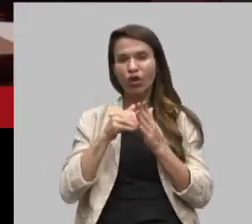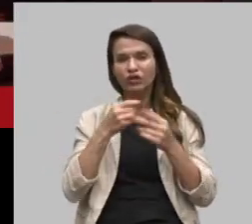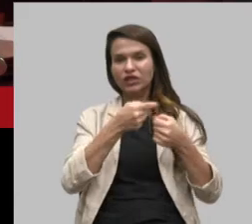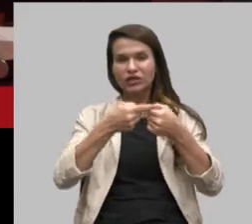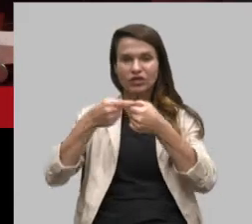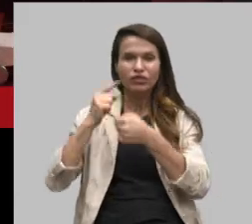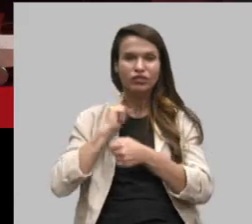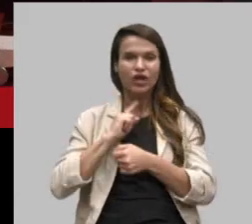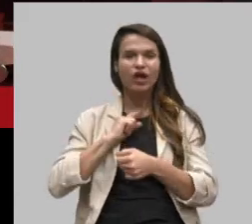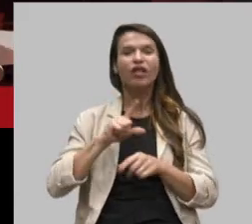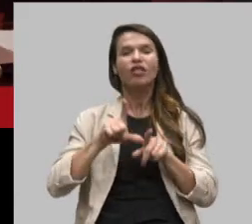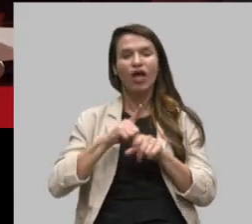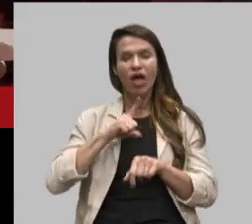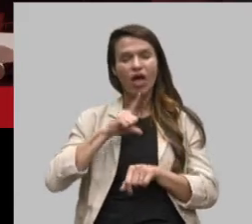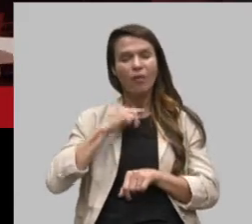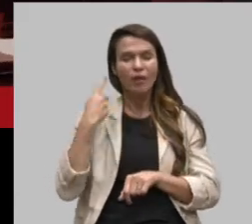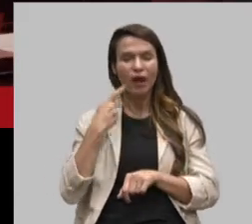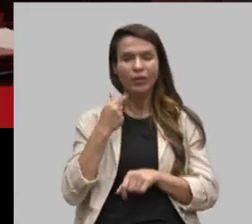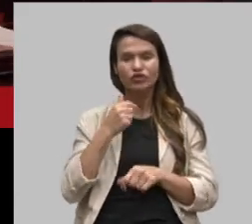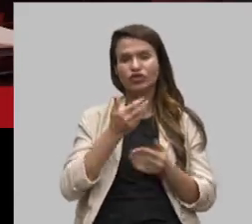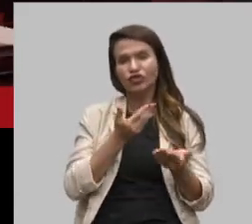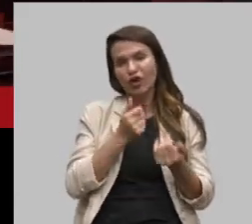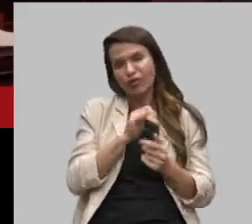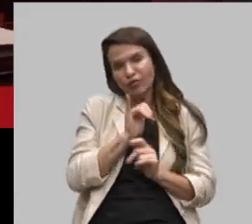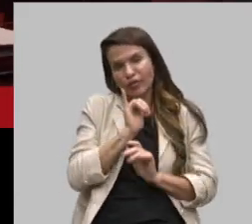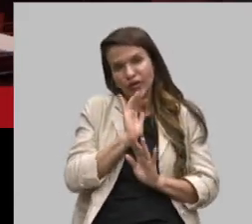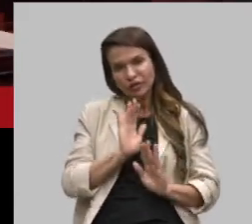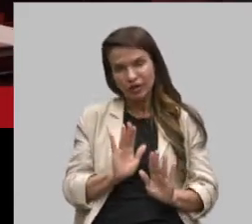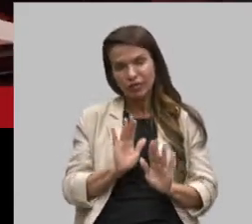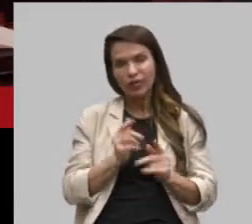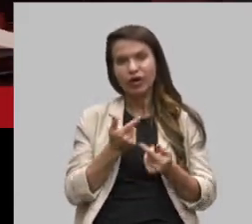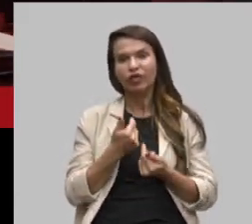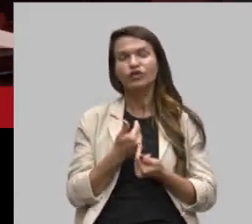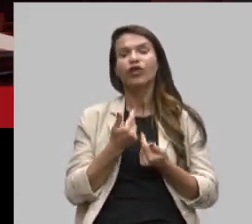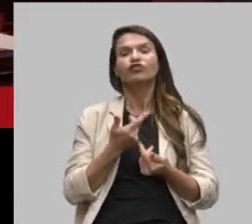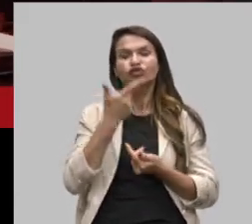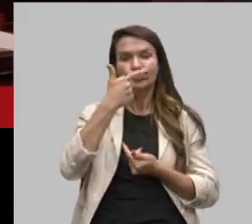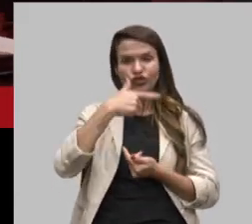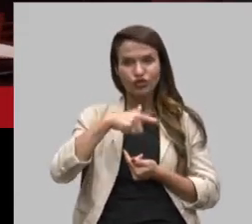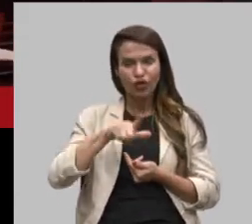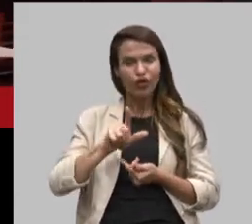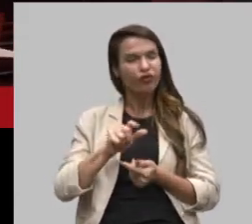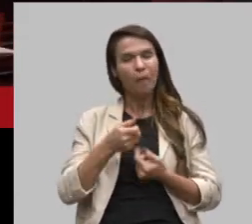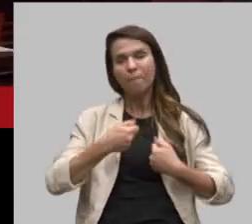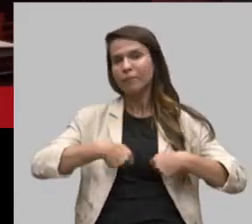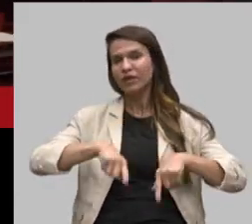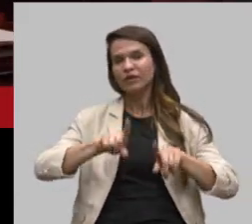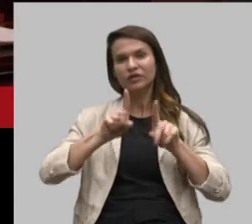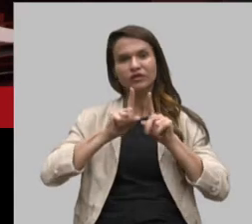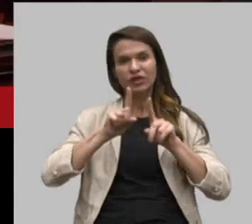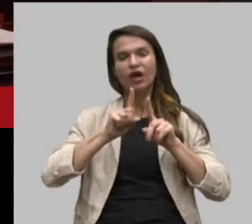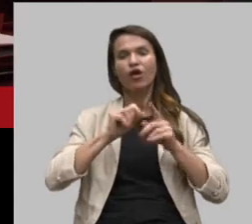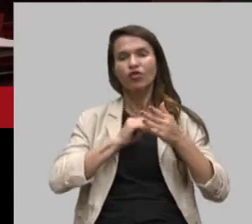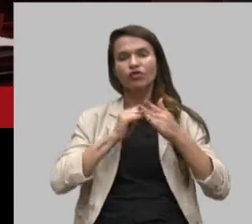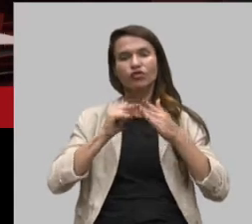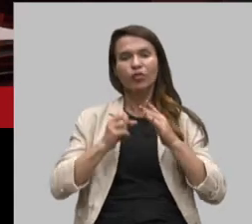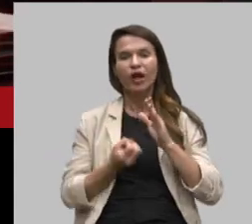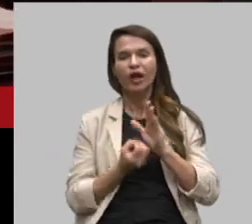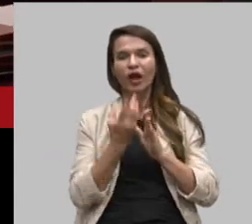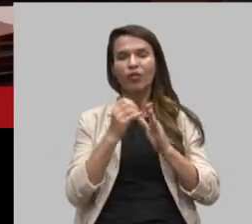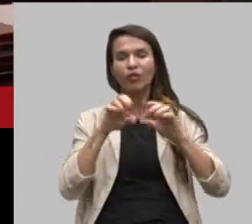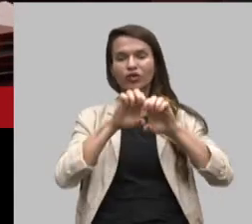Parlamento jovem por exemplo então eu vou instigar mais uma vez não é necessário antes de tudo criar uma infraestrutura